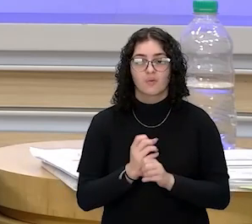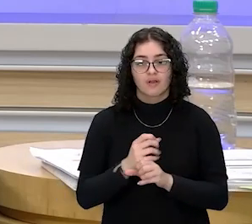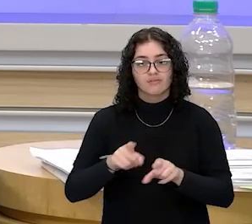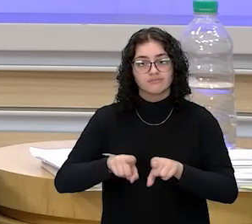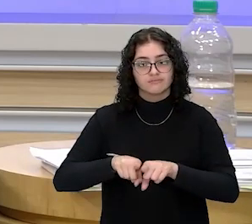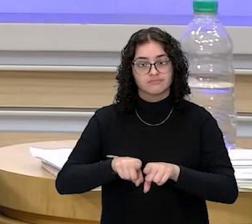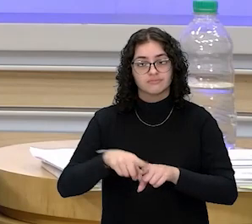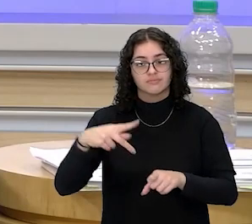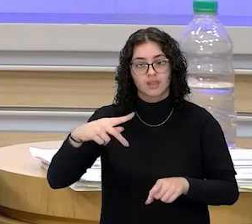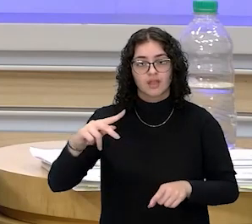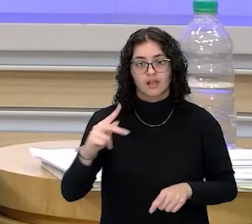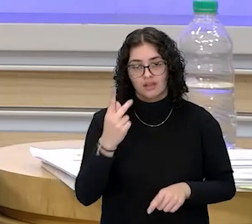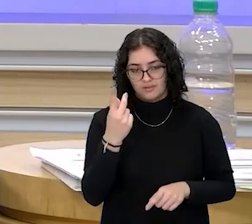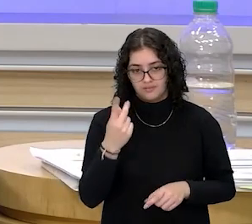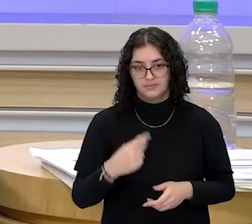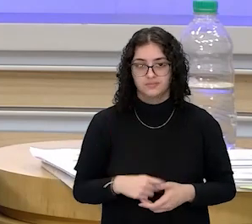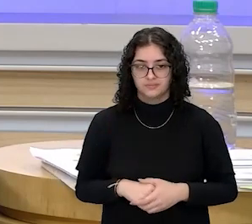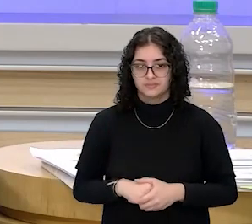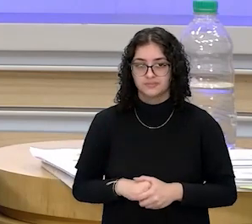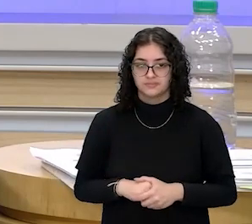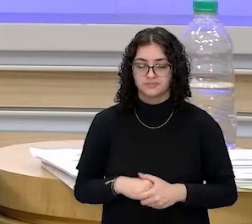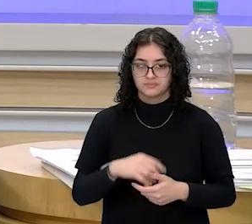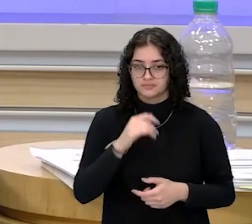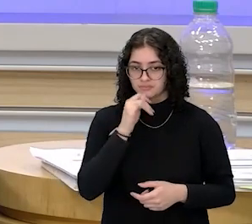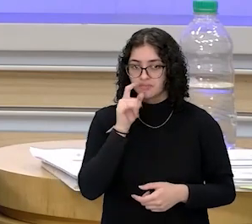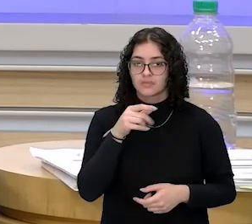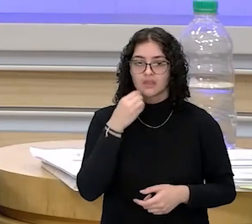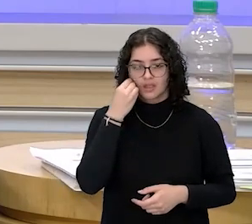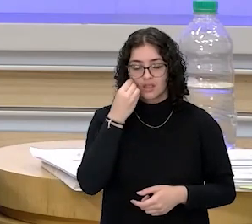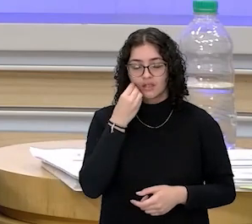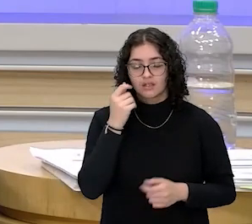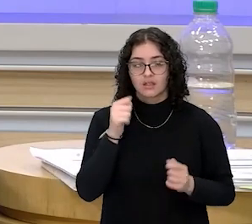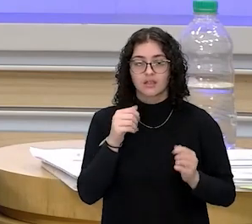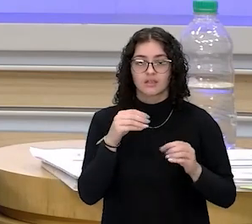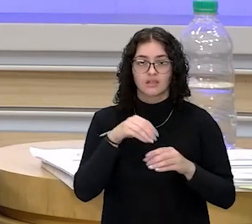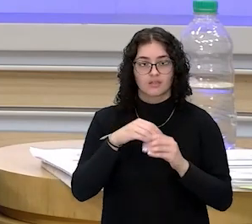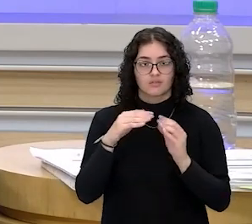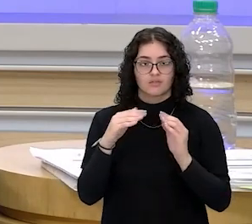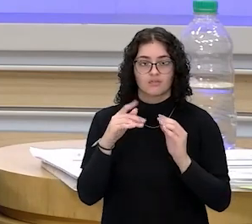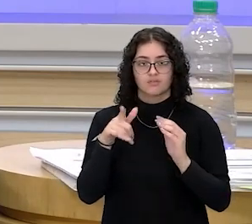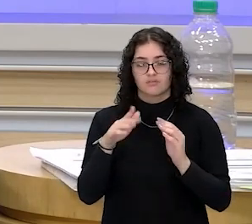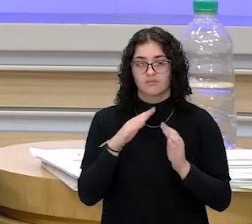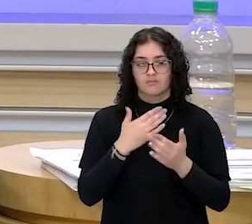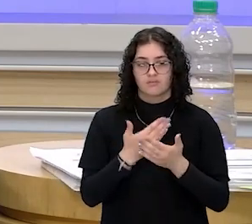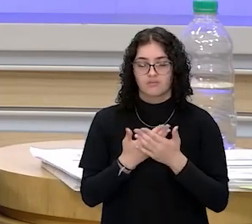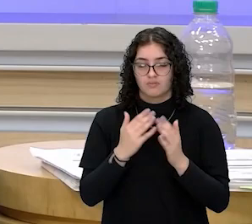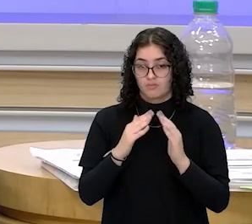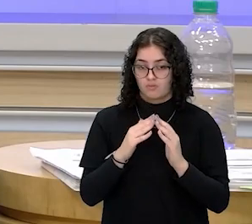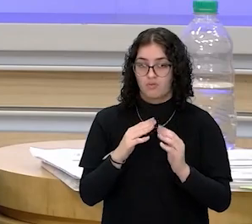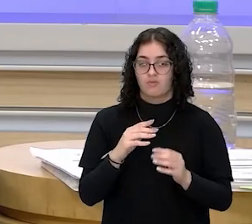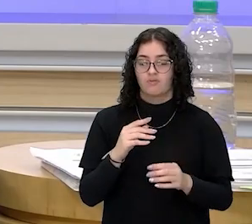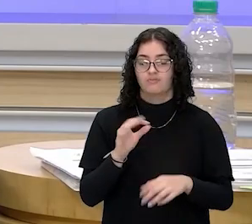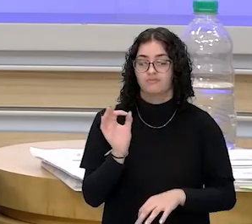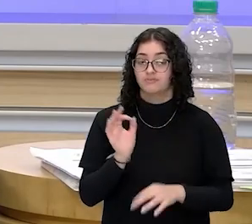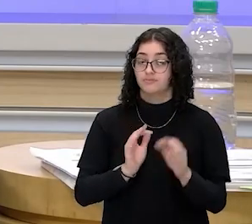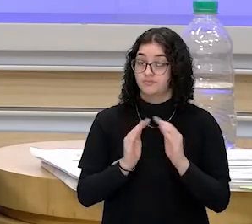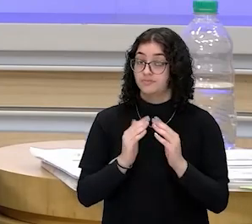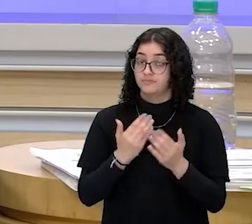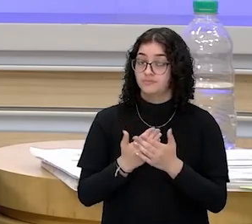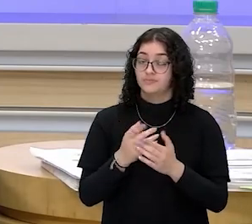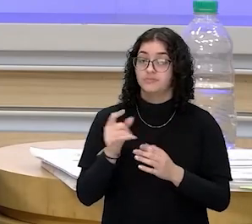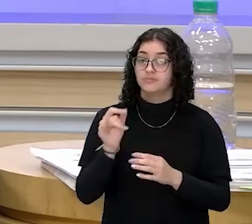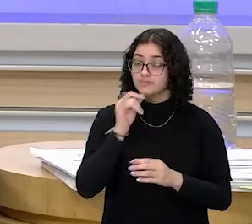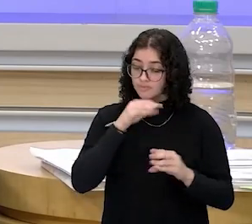também o pH do solo. Você pode fazer esse teste aí na sua escola, se tiver um jardim, e pegar de